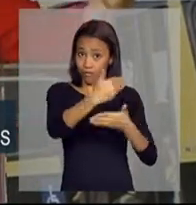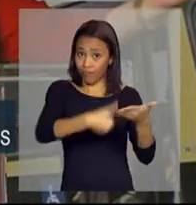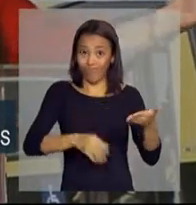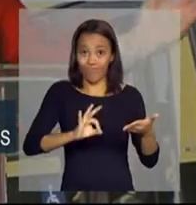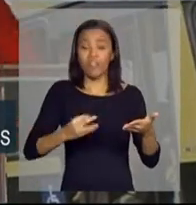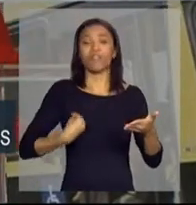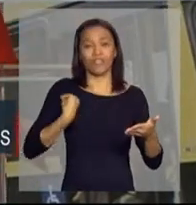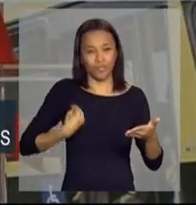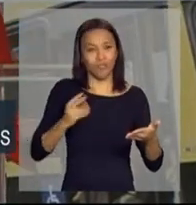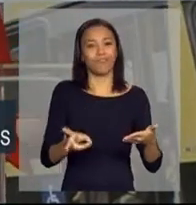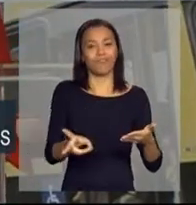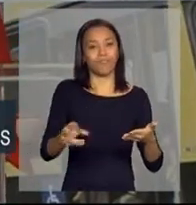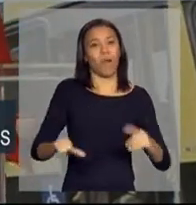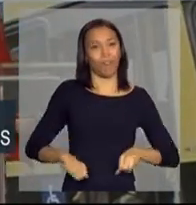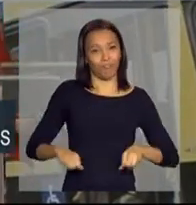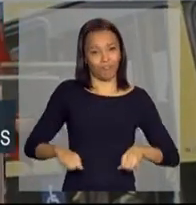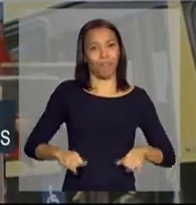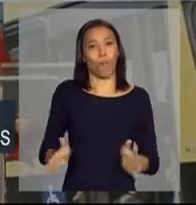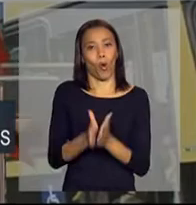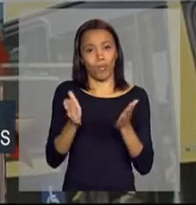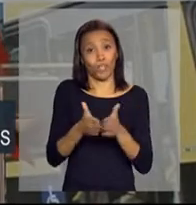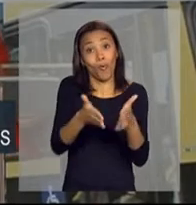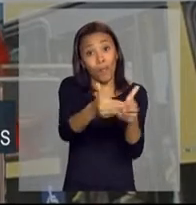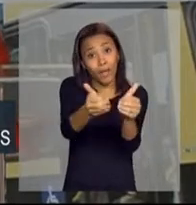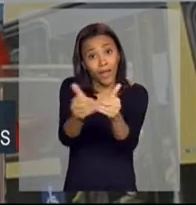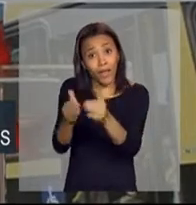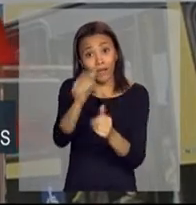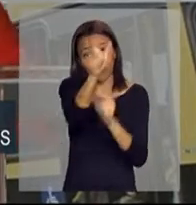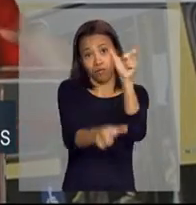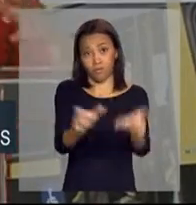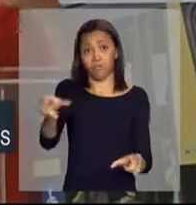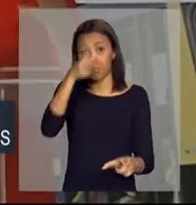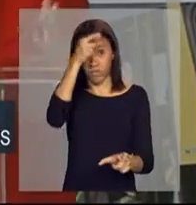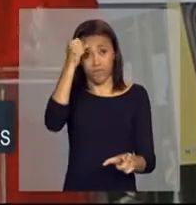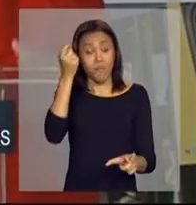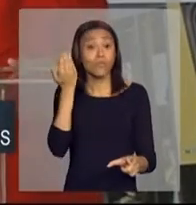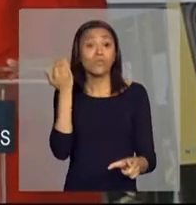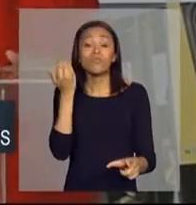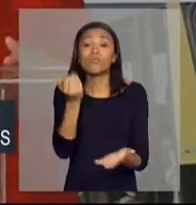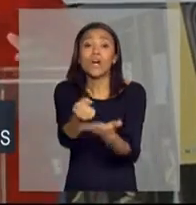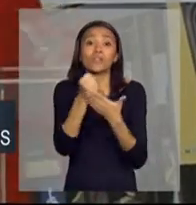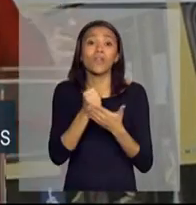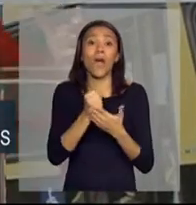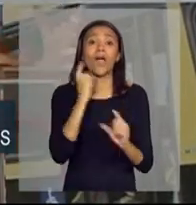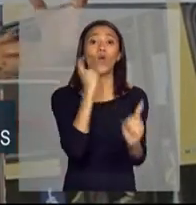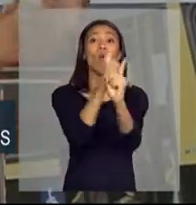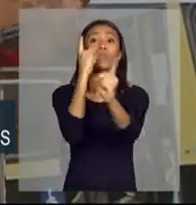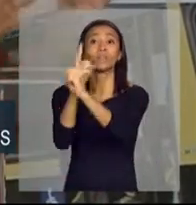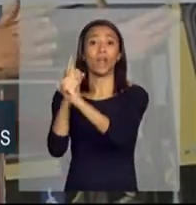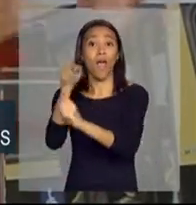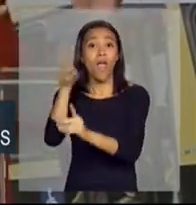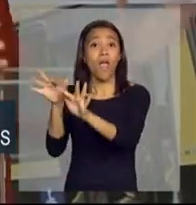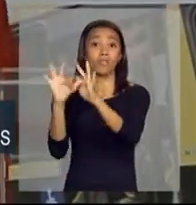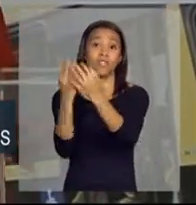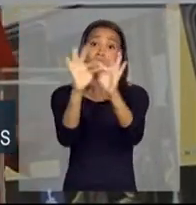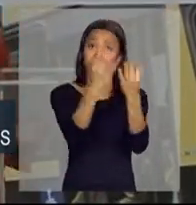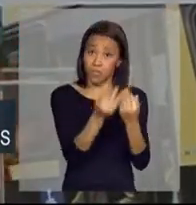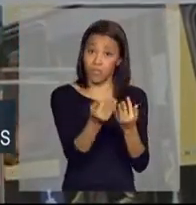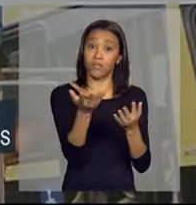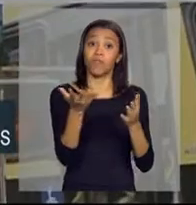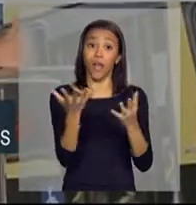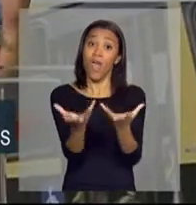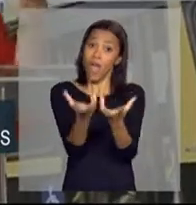é algo que eu peço aos prefeitos para nos ajudar a localizar essas pessoas para que elas recebam o que têm